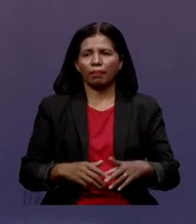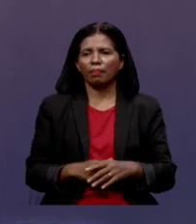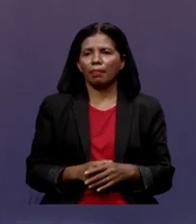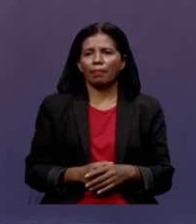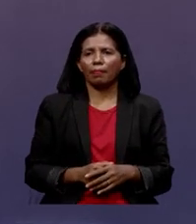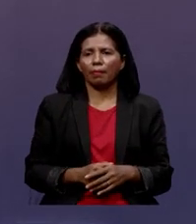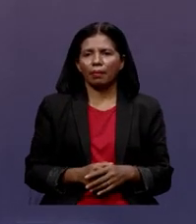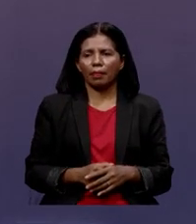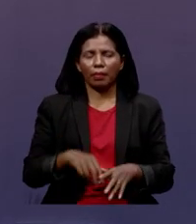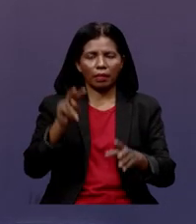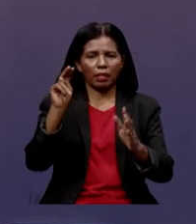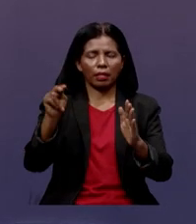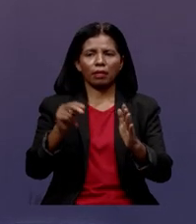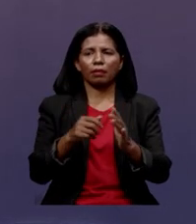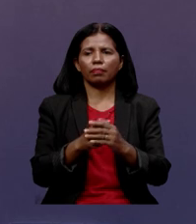bem,